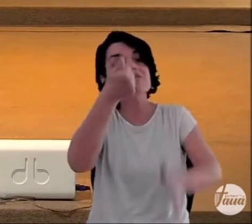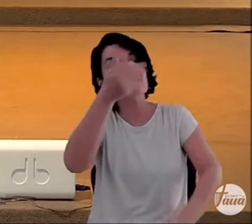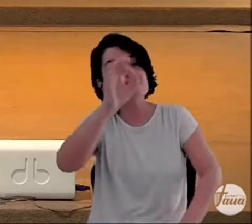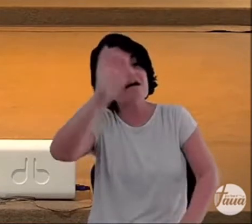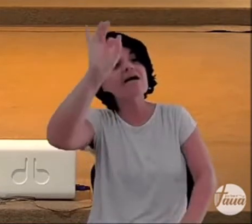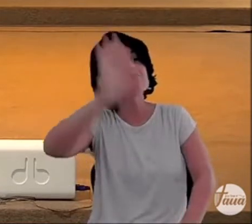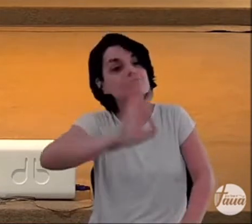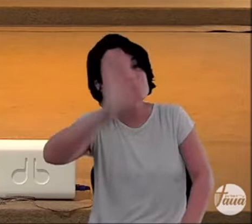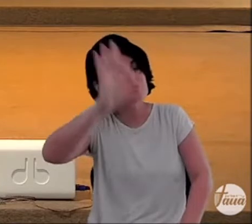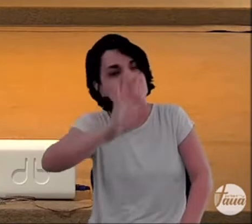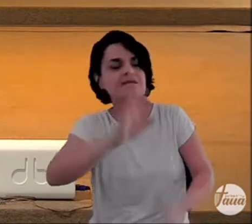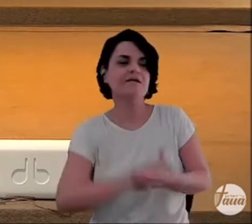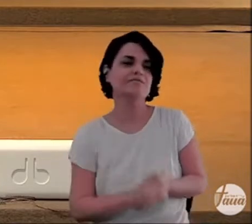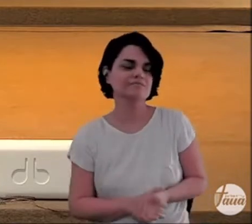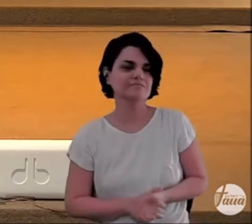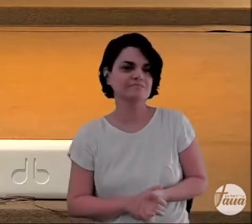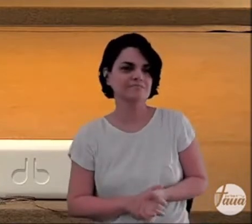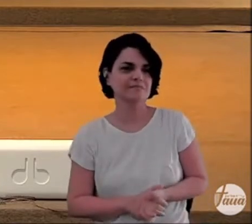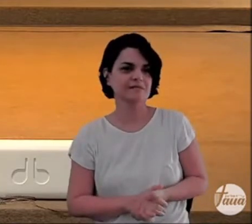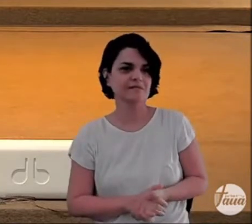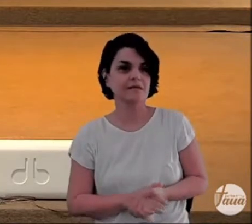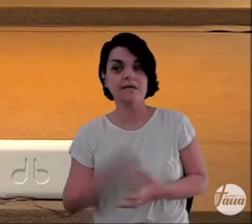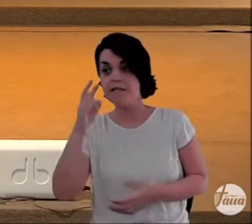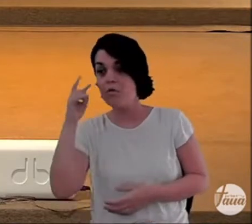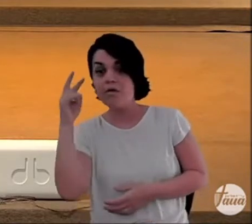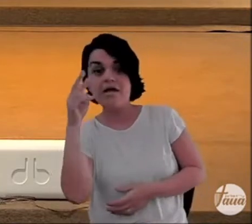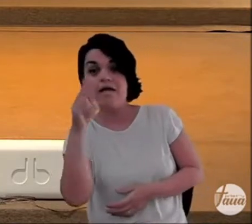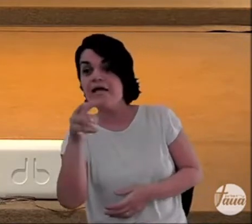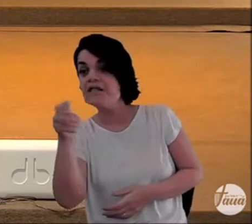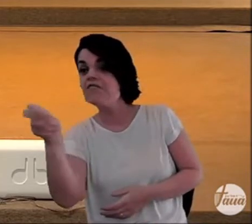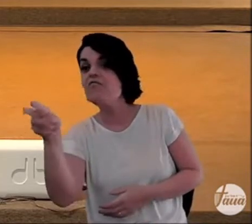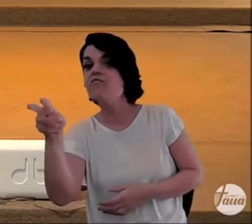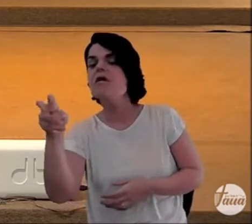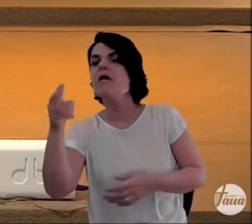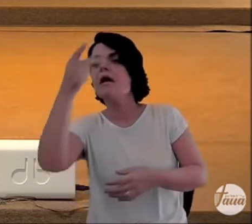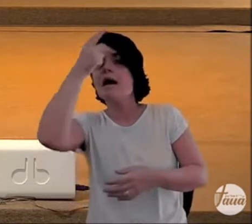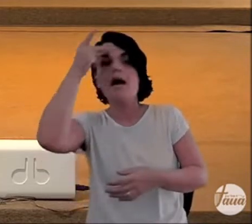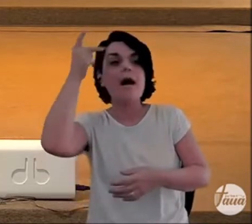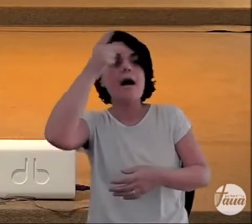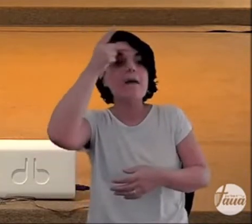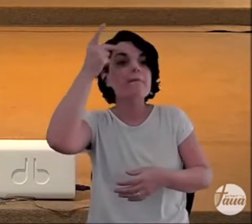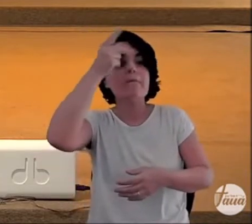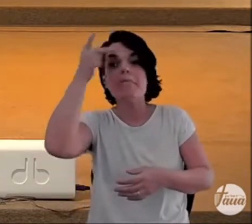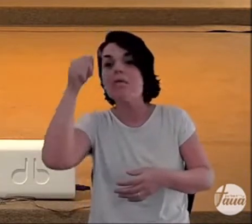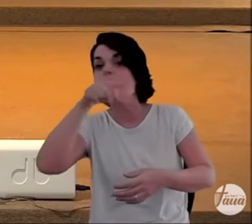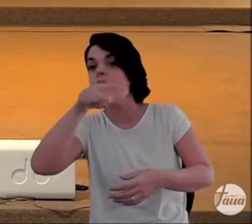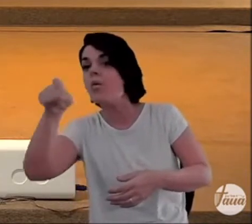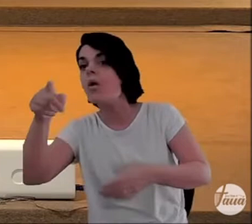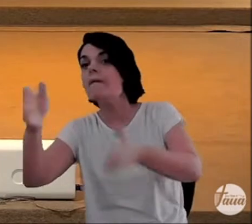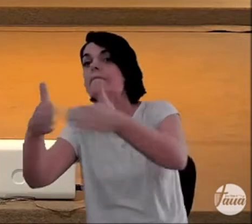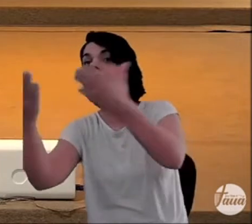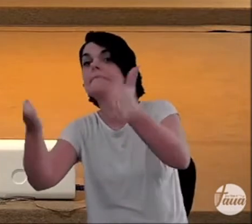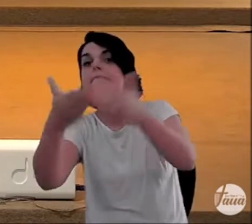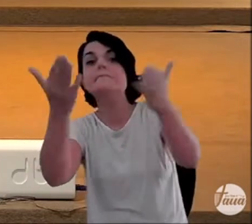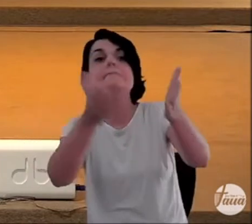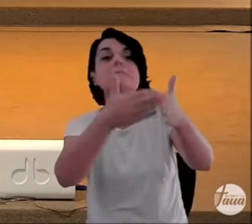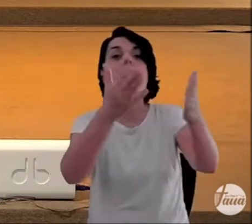eles vendem as suas propriedades e não dão 10%, não. Eles fazem o